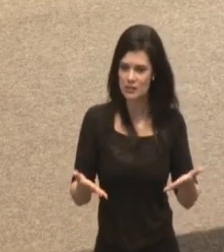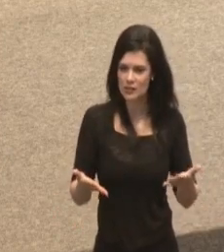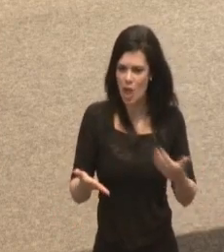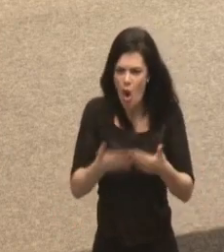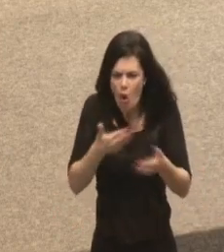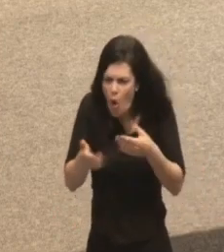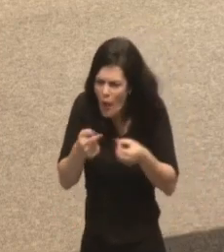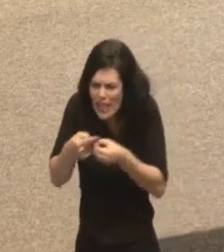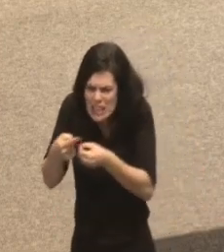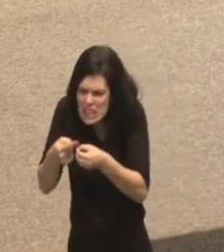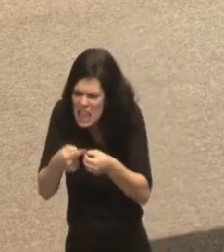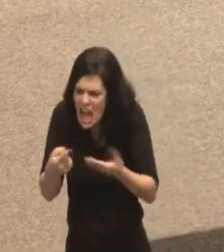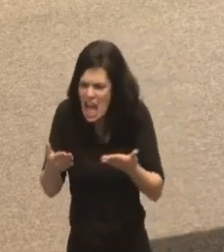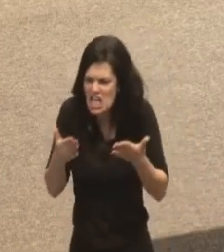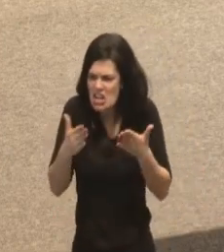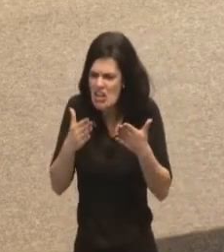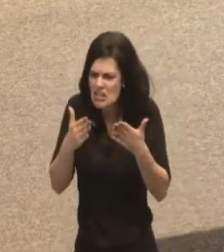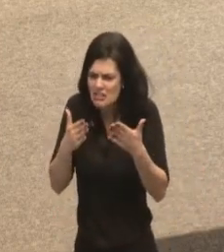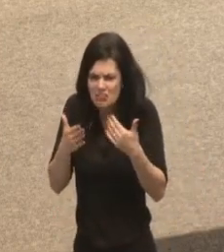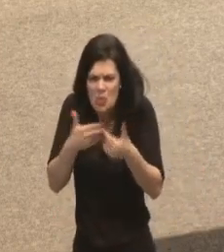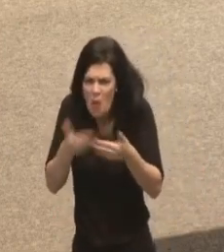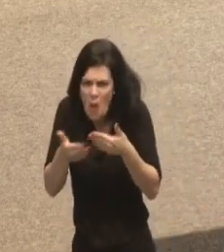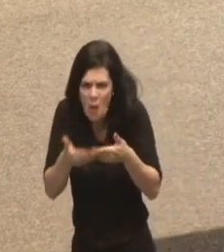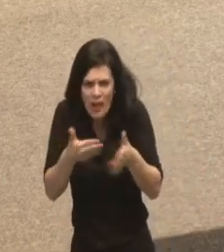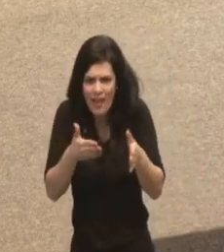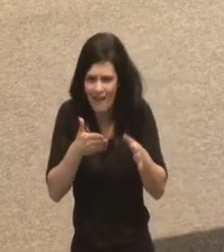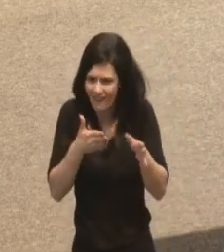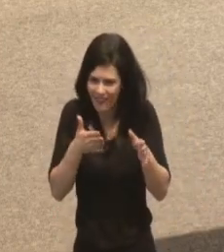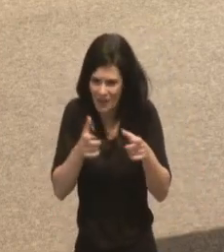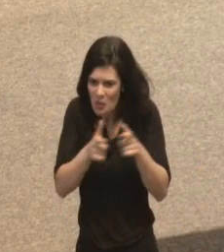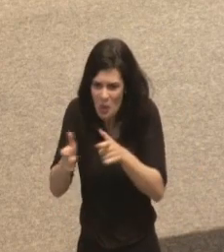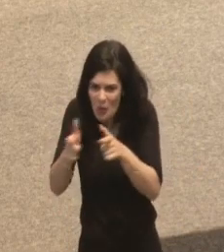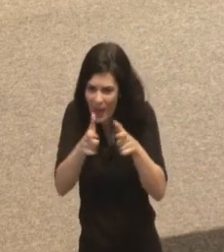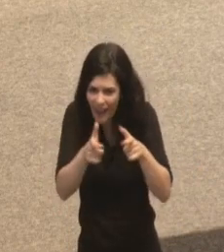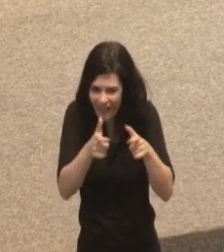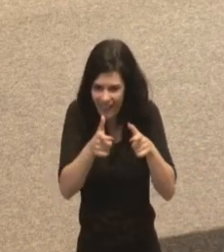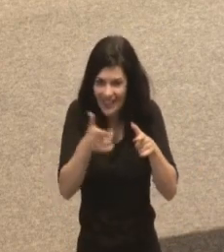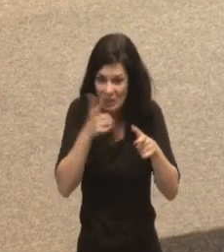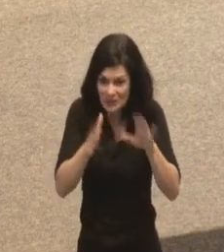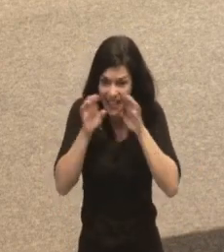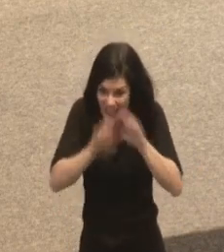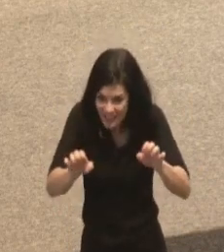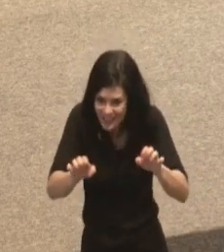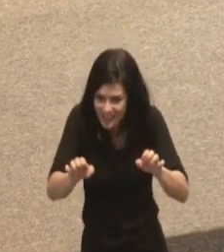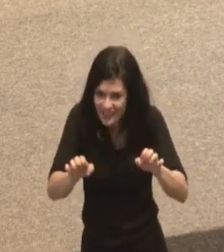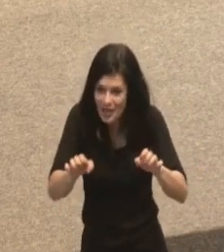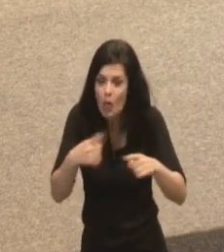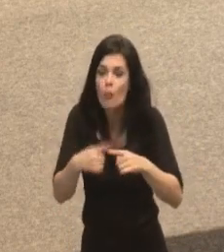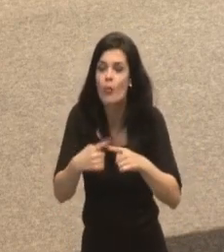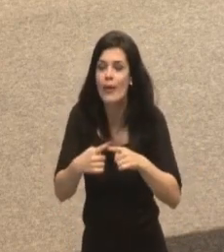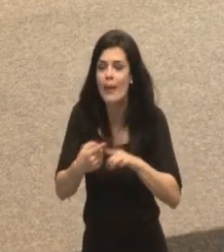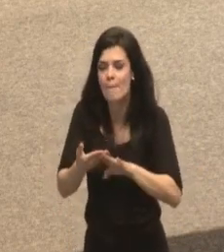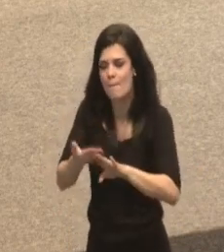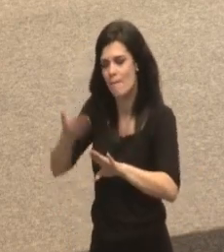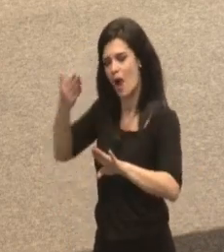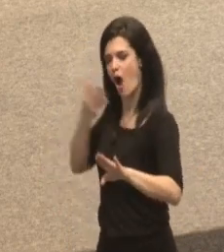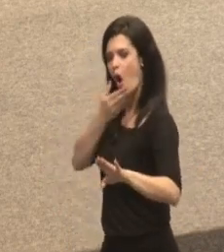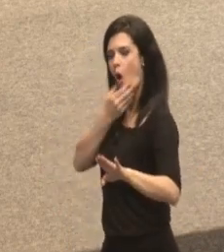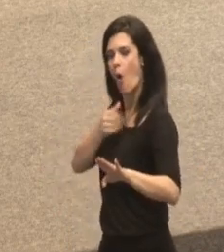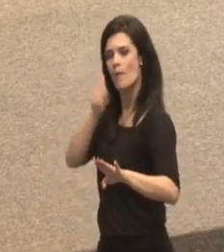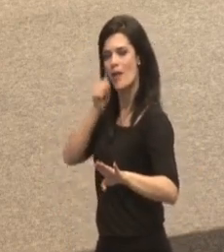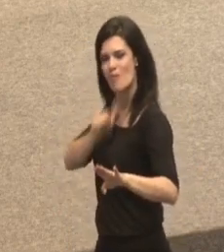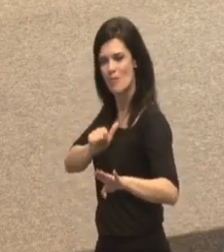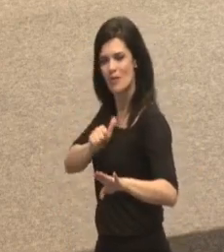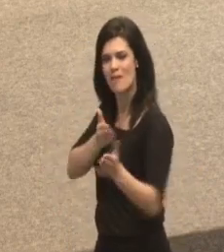cidade, em cada lugar, cada vilarejo, onde o evangelho do Senhor Jesus chega, é porque homens e mulheres foram